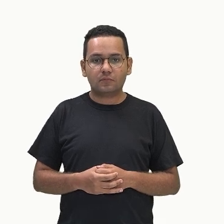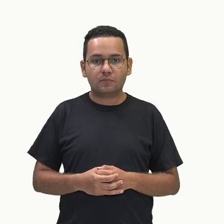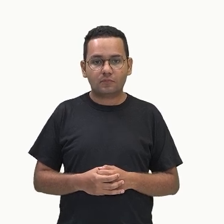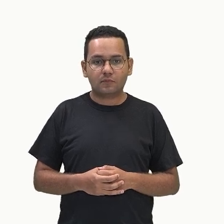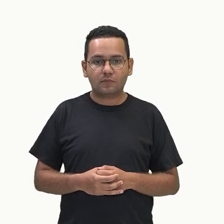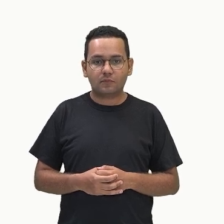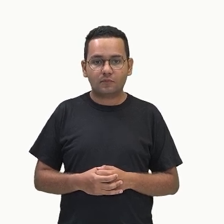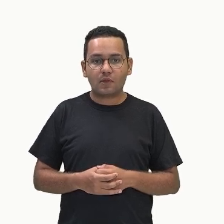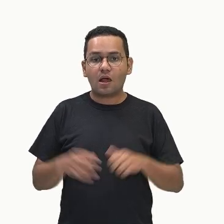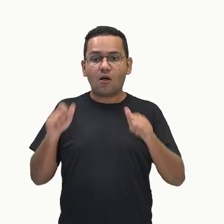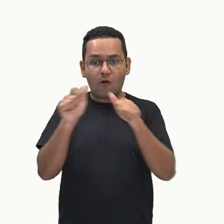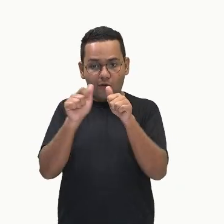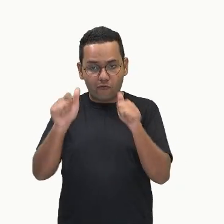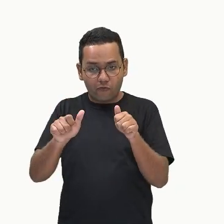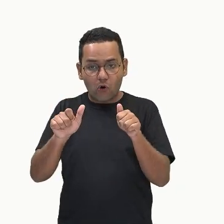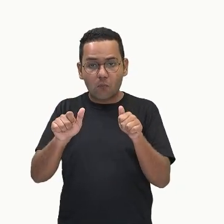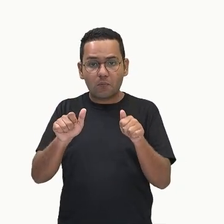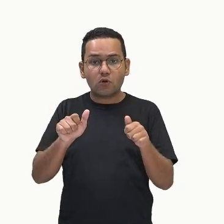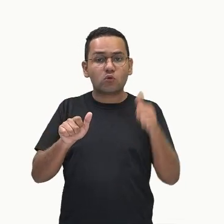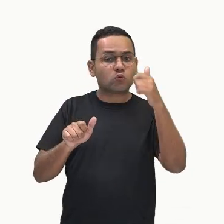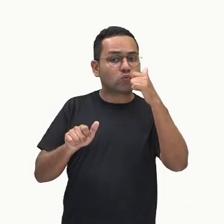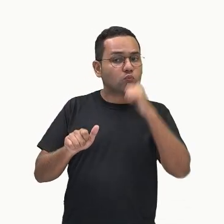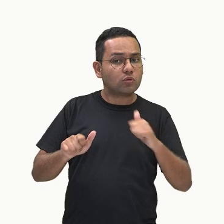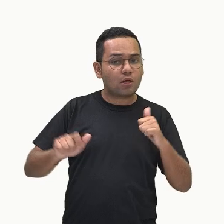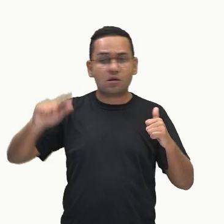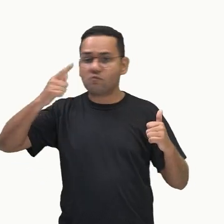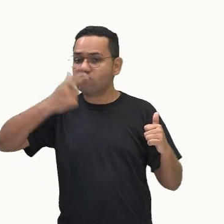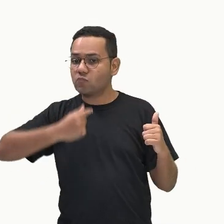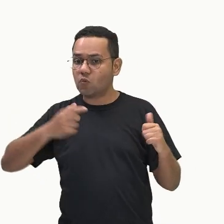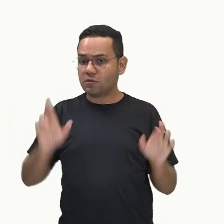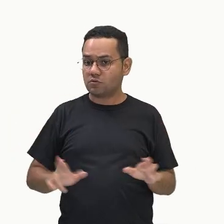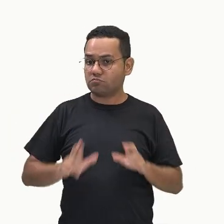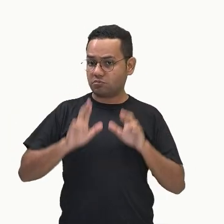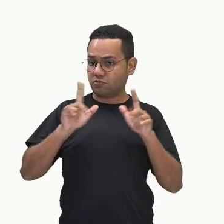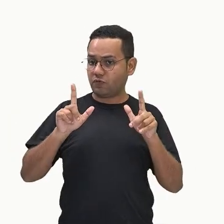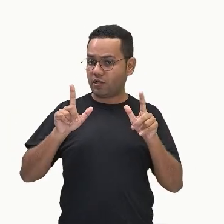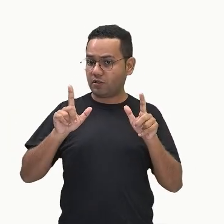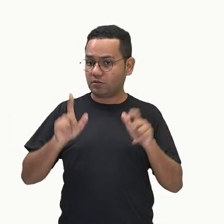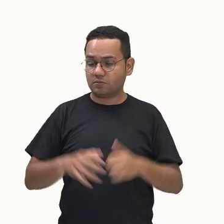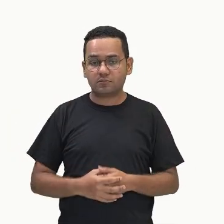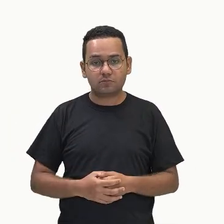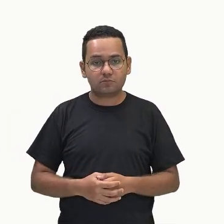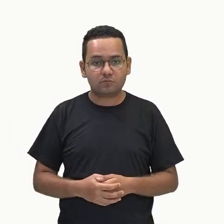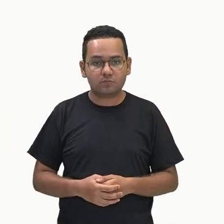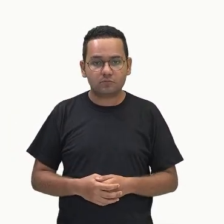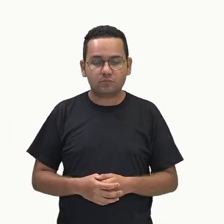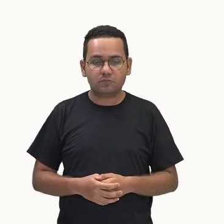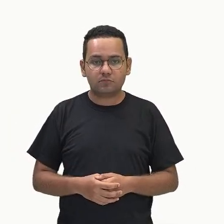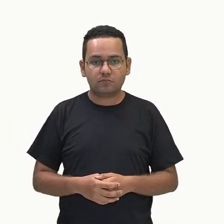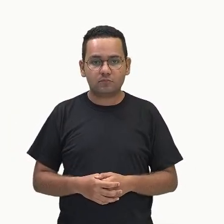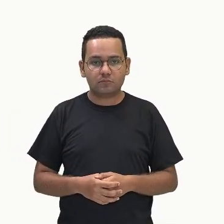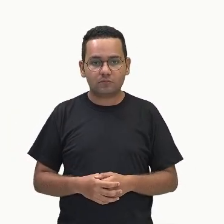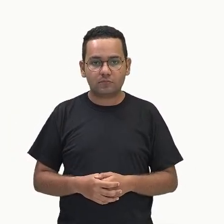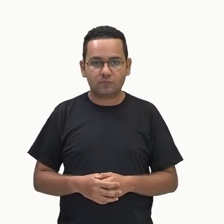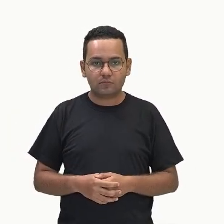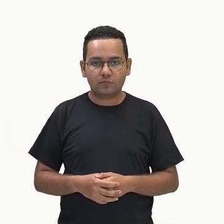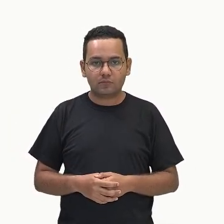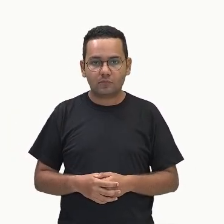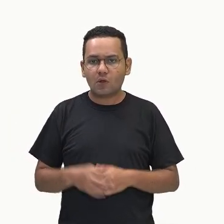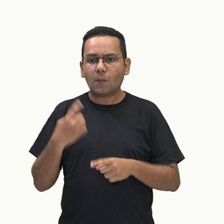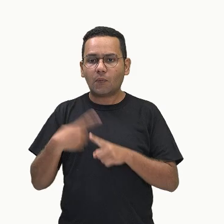pélvica feminina com a cintura pélvica masculina, onde a angulação da cintura